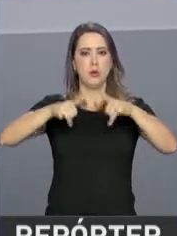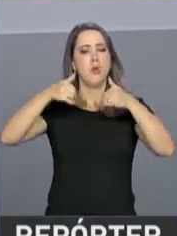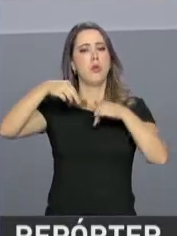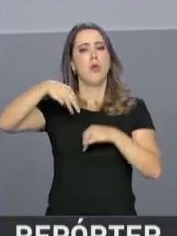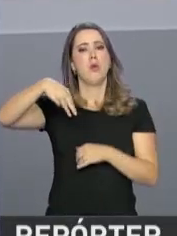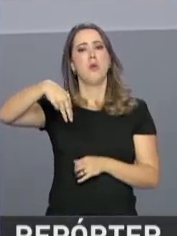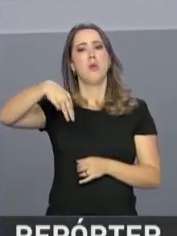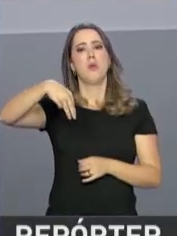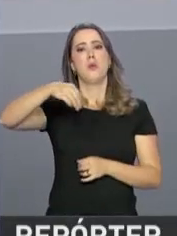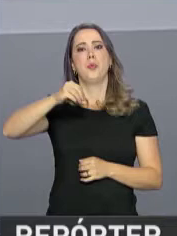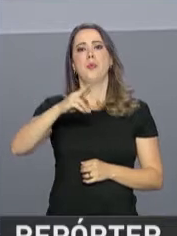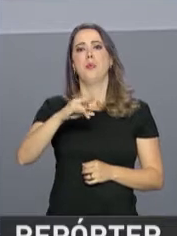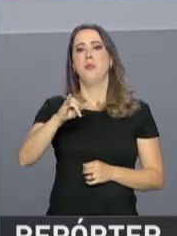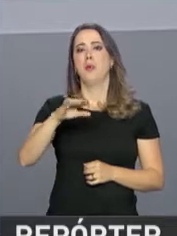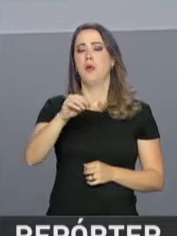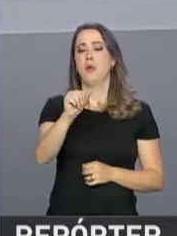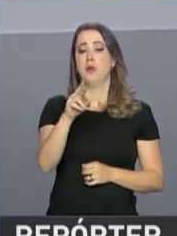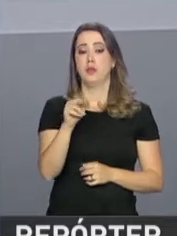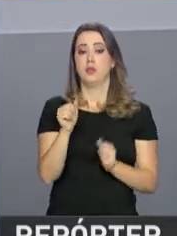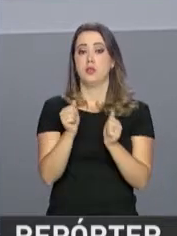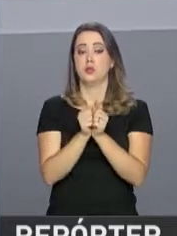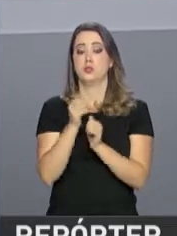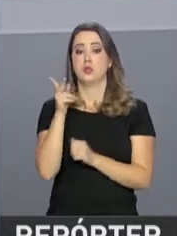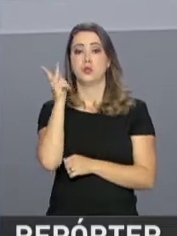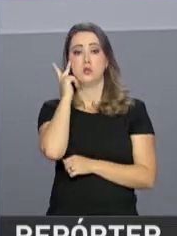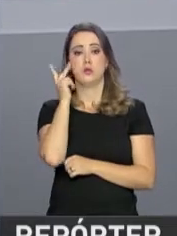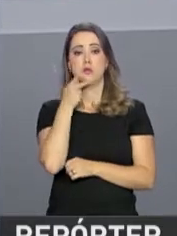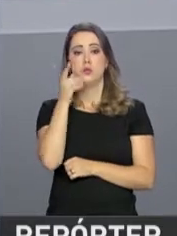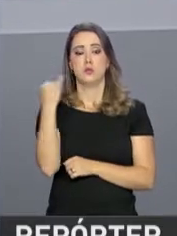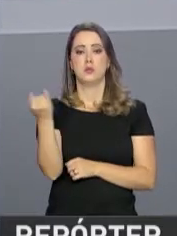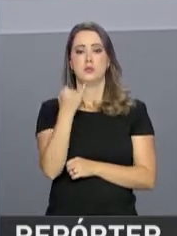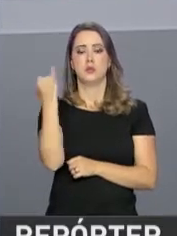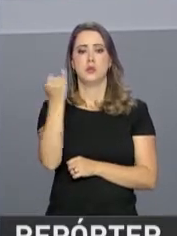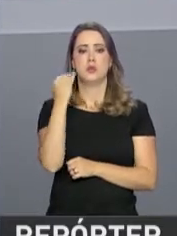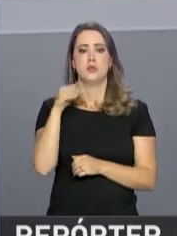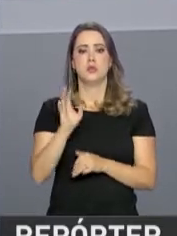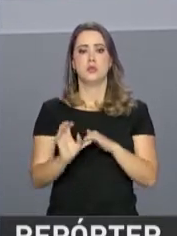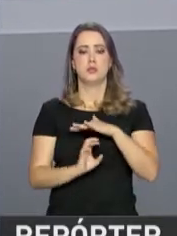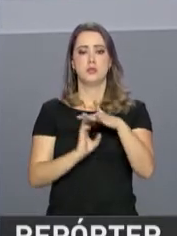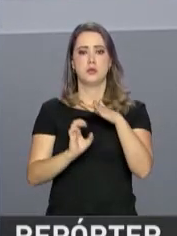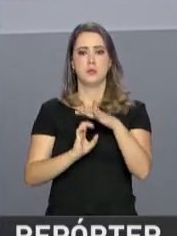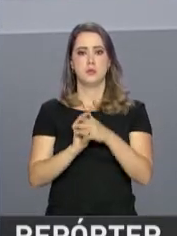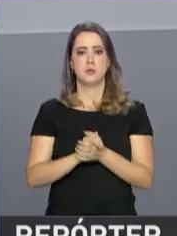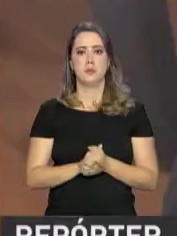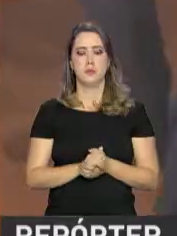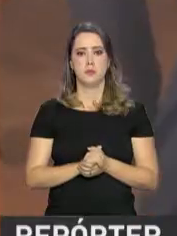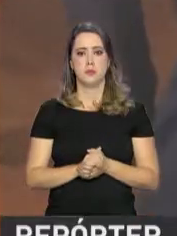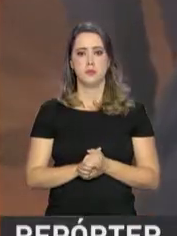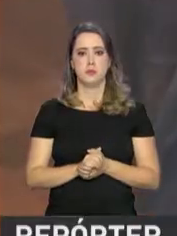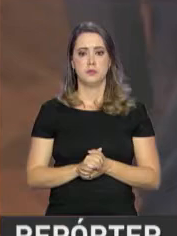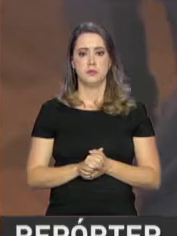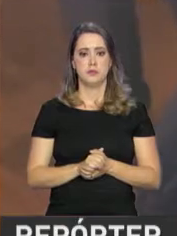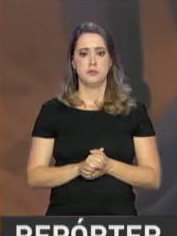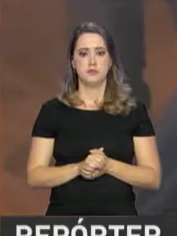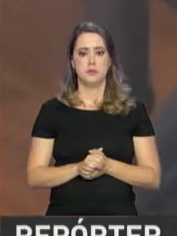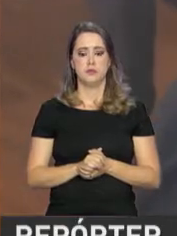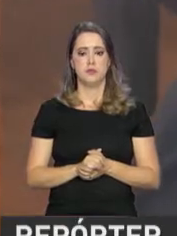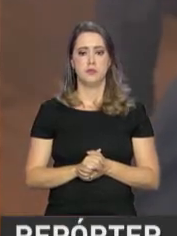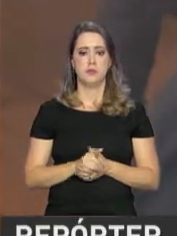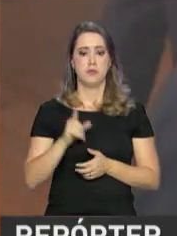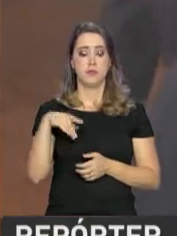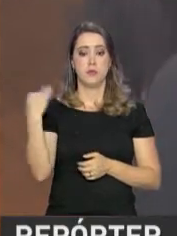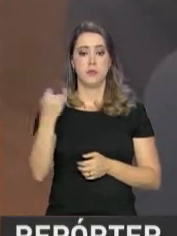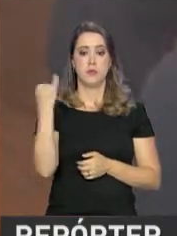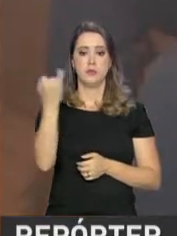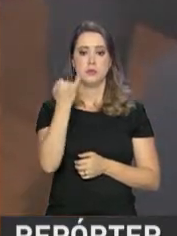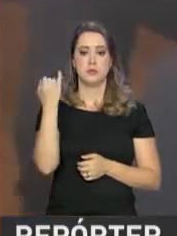Moreira Franco, que acompanha o leilão lá na Bovespa, falou sobre a importância desses empreendimentos. Há um interesse muito